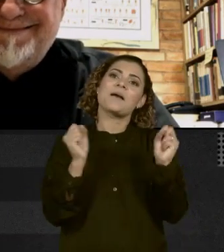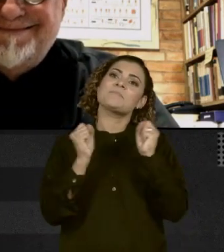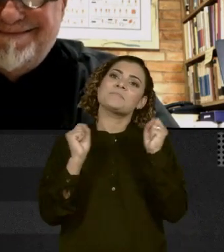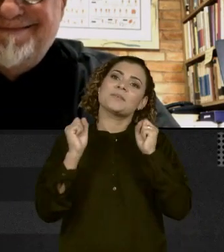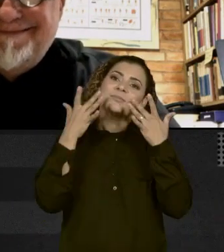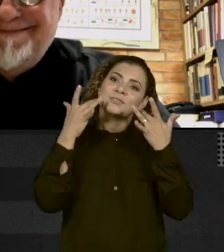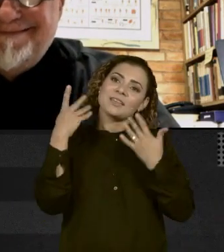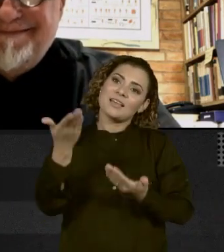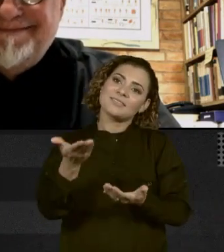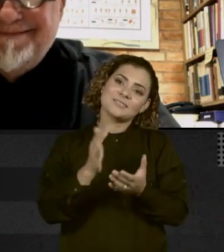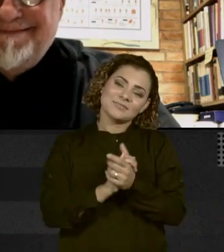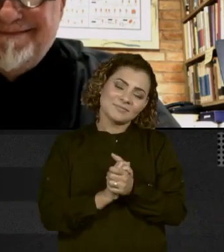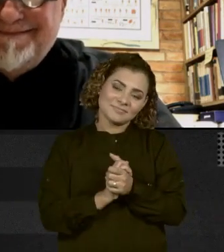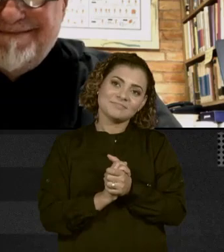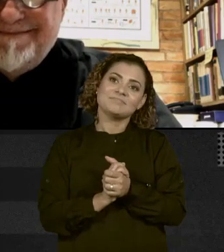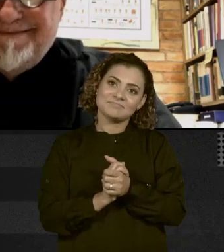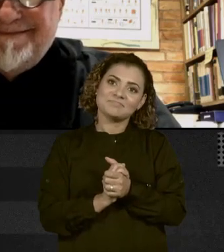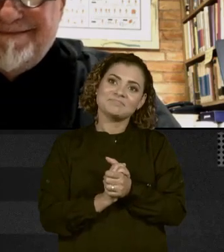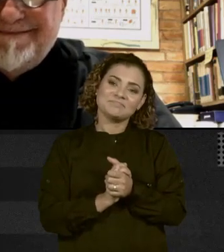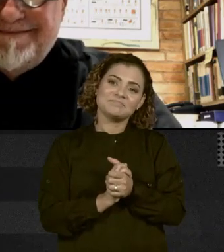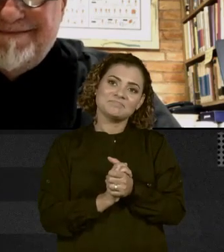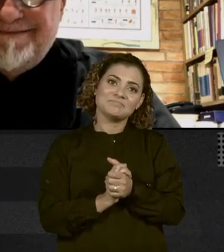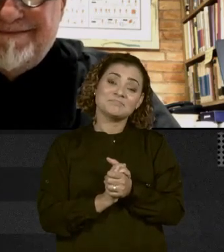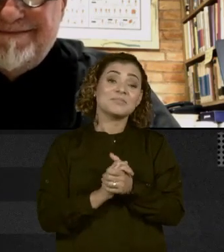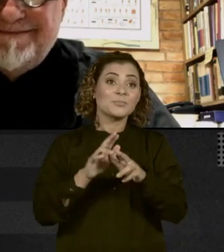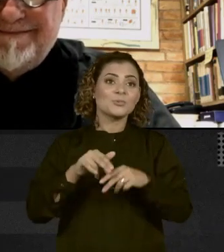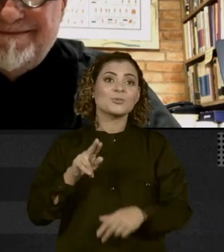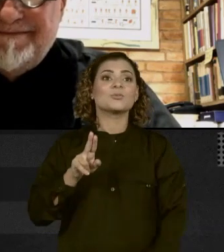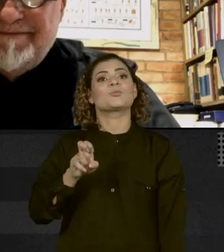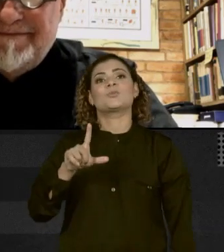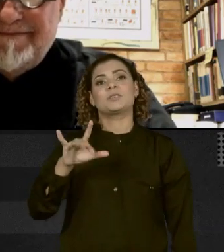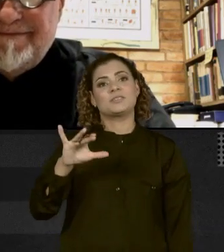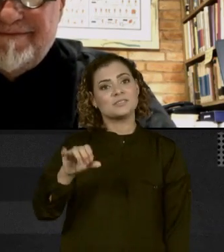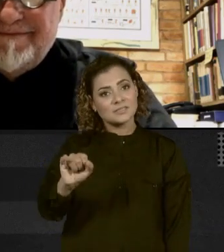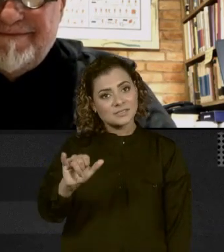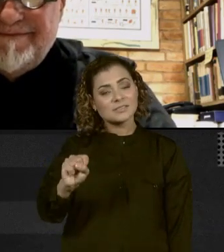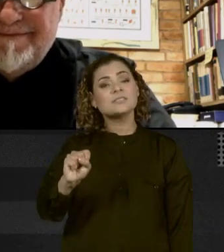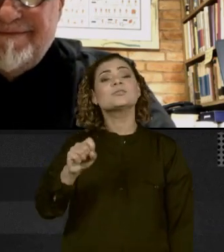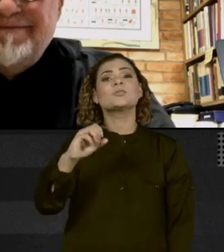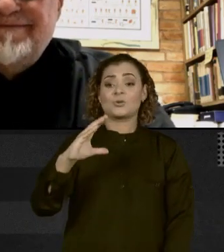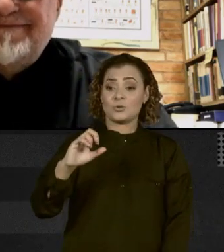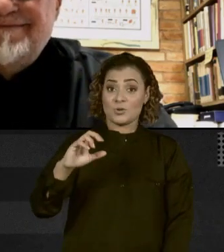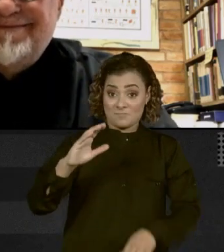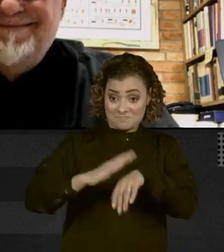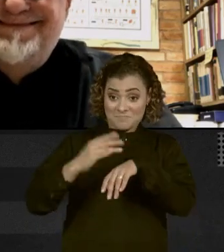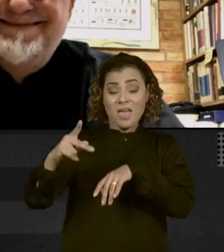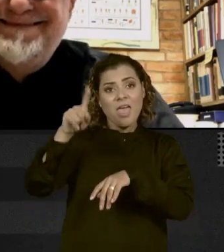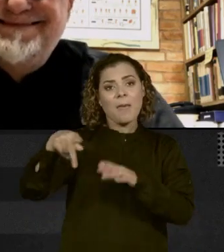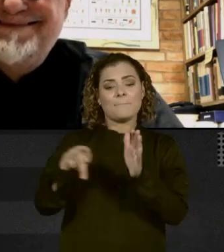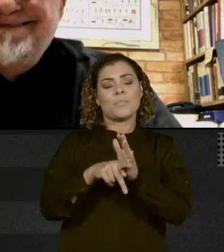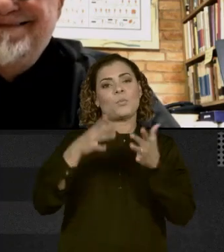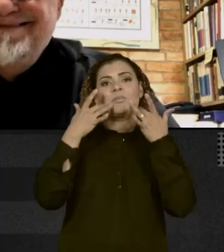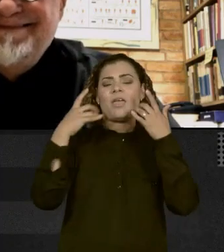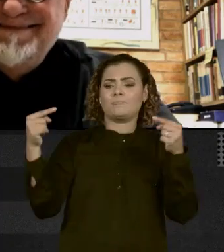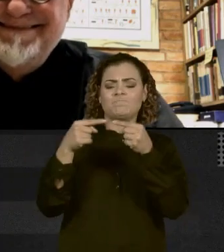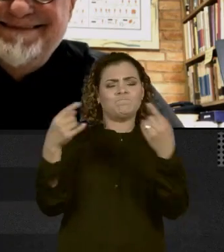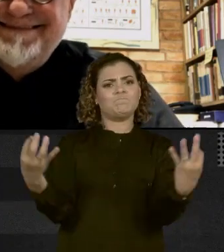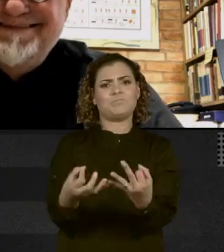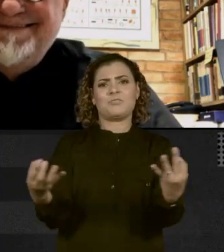sempre inusitada para o público, que é isso que você sempre pede para a gente, pede para o ator. Então é isso, mas todos